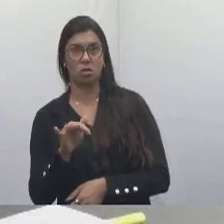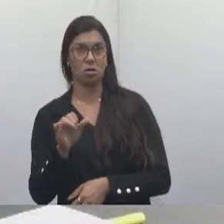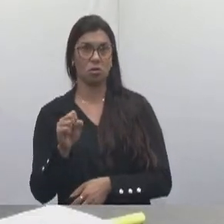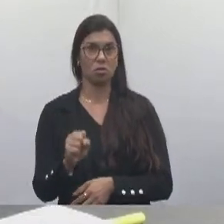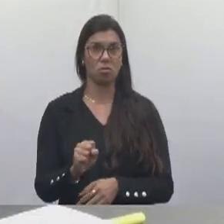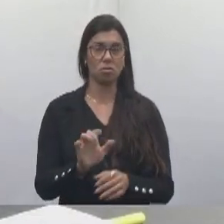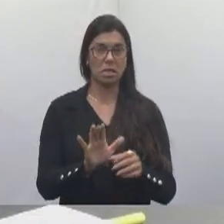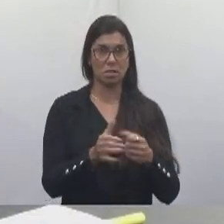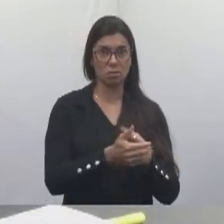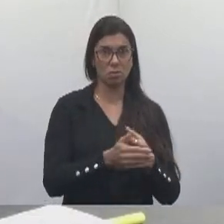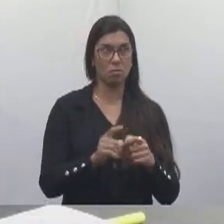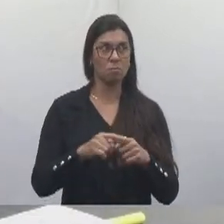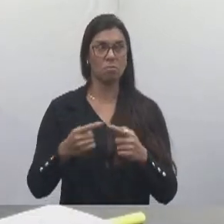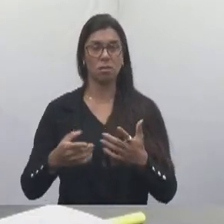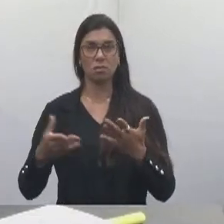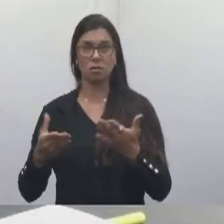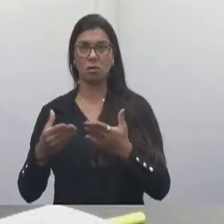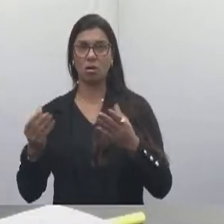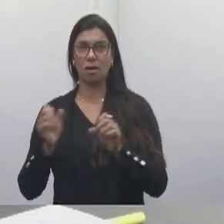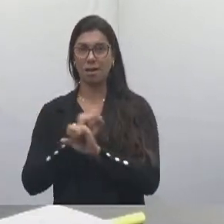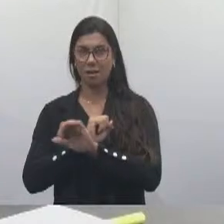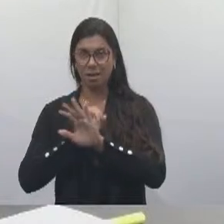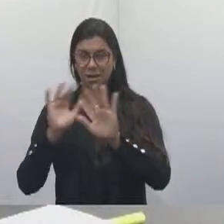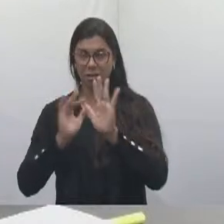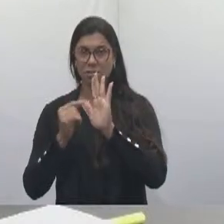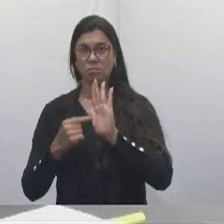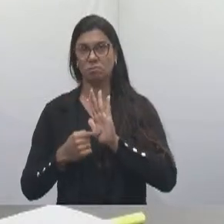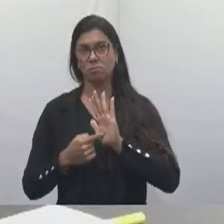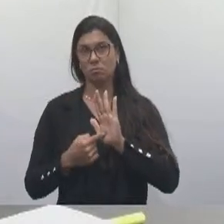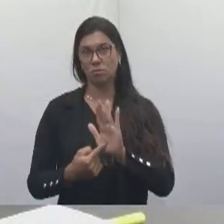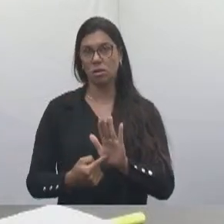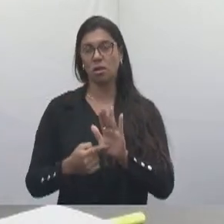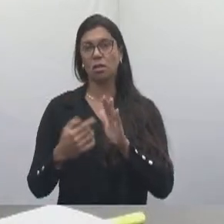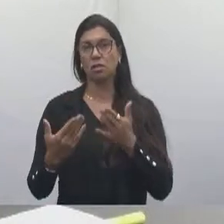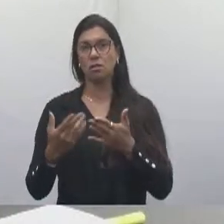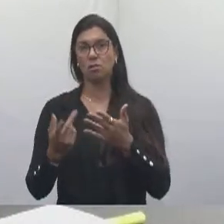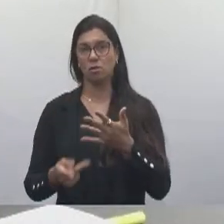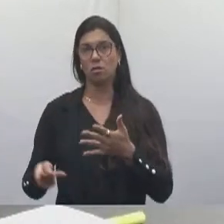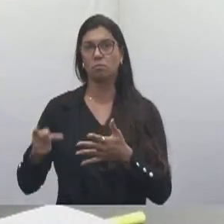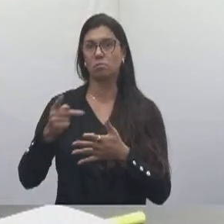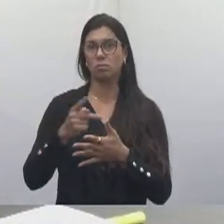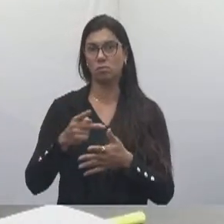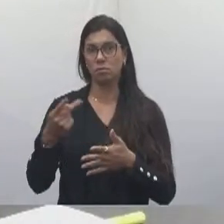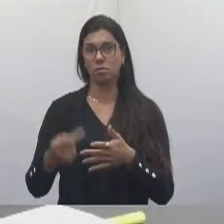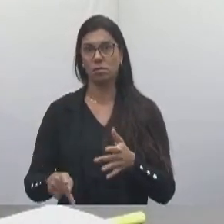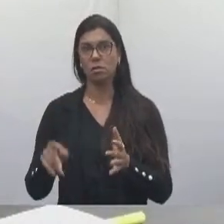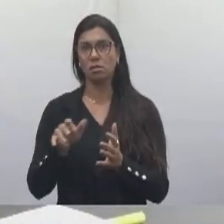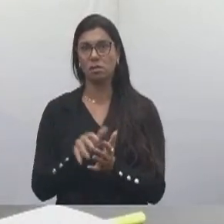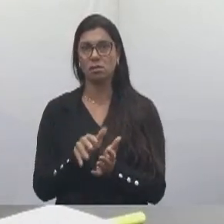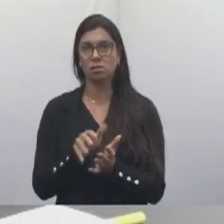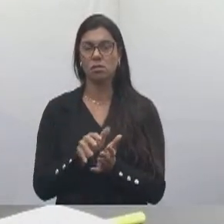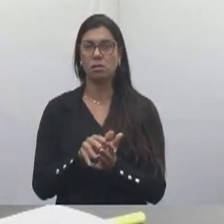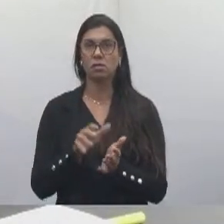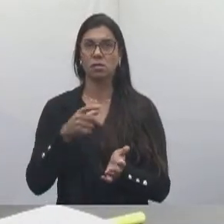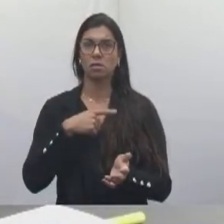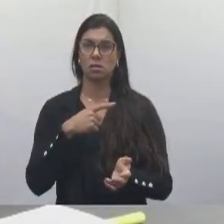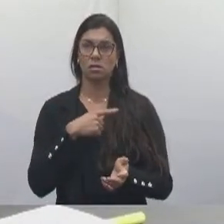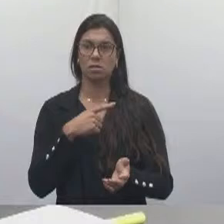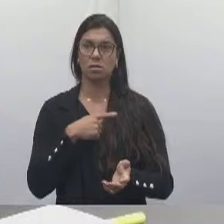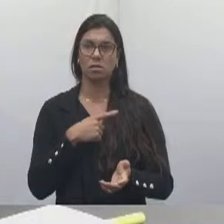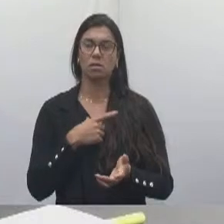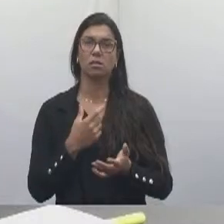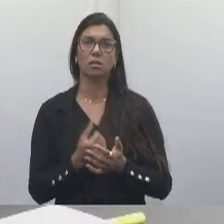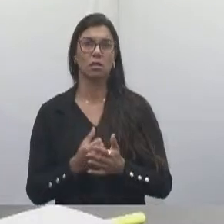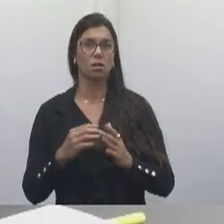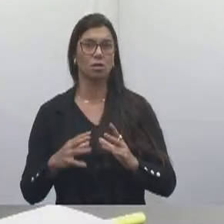transparente, ético, que sabe buscar as prioridades da cidade, né, tem com louvor aí todas